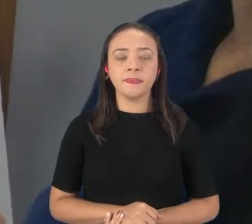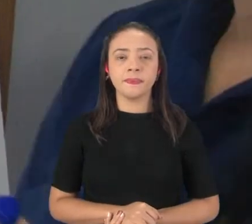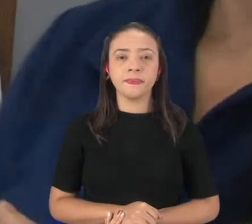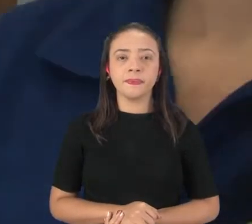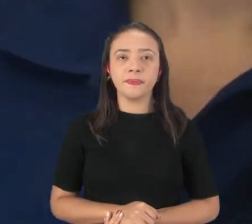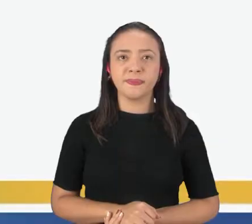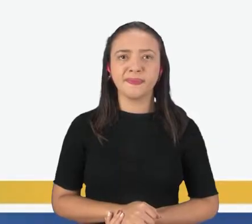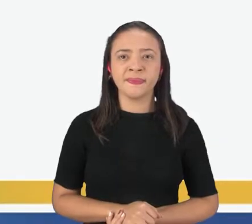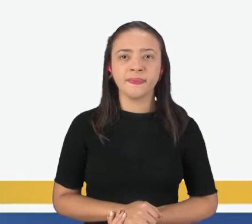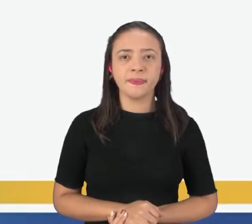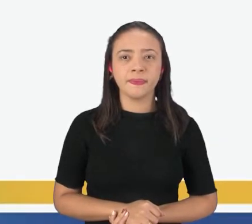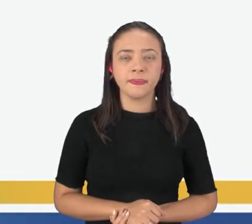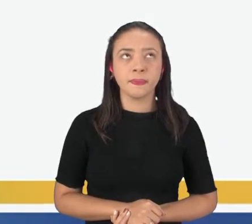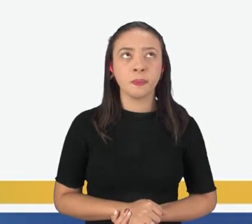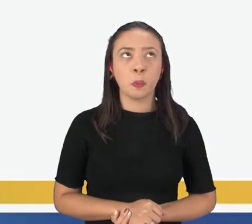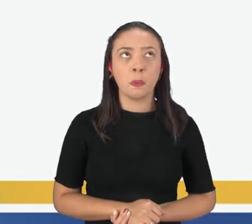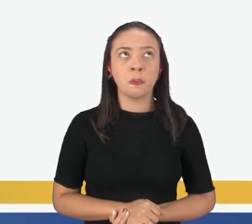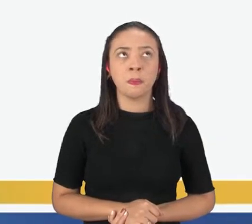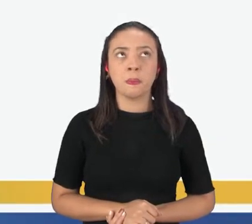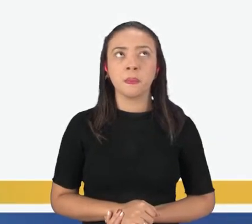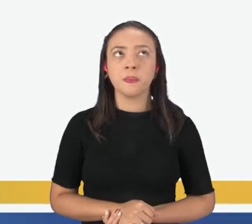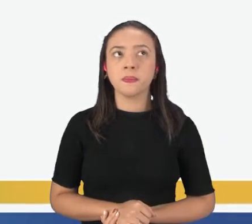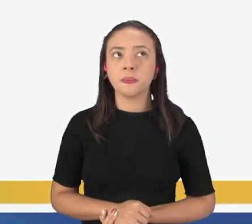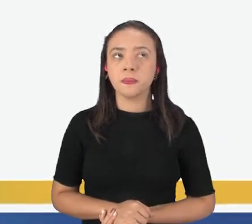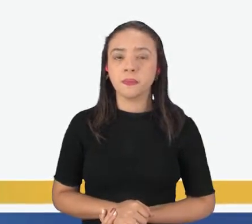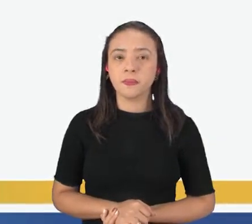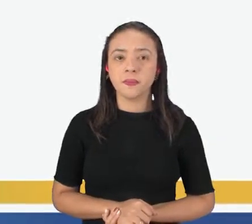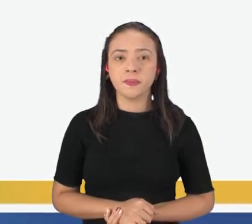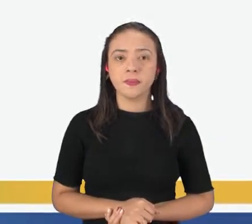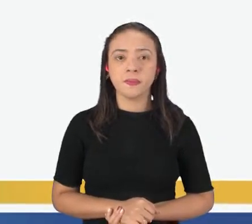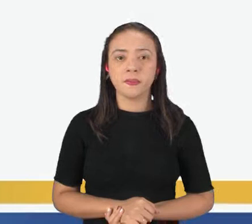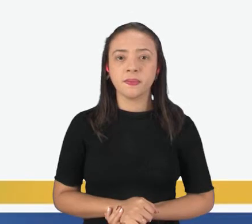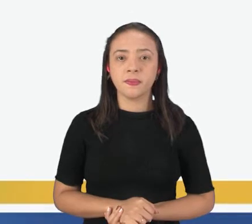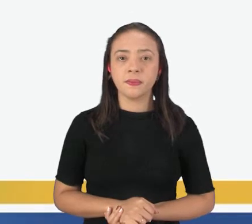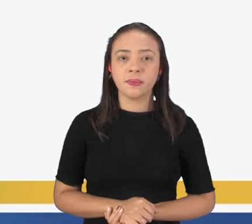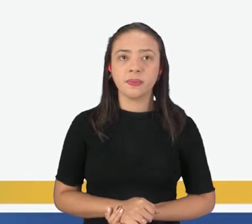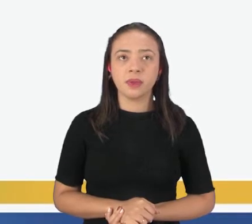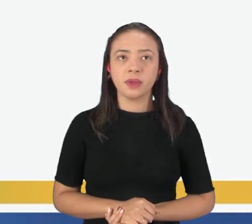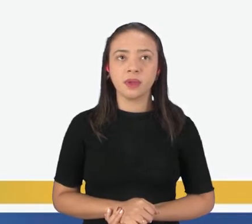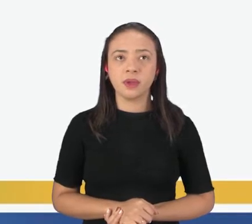e vírgula, tá bom?